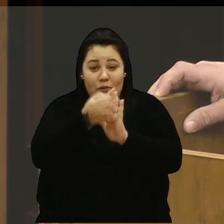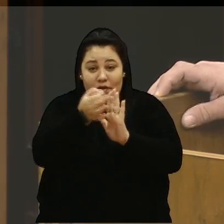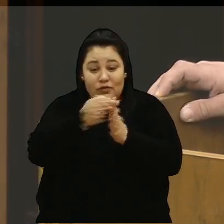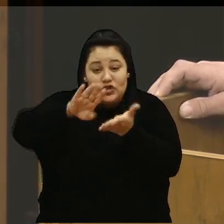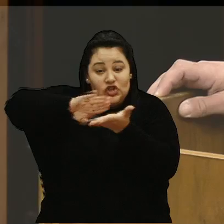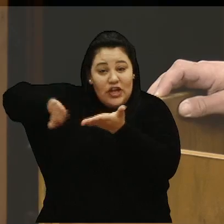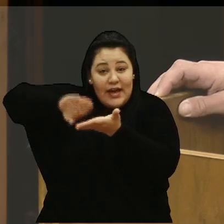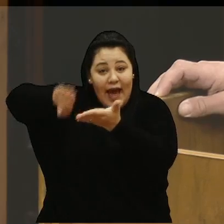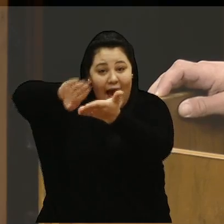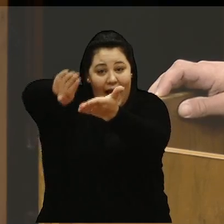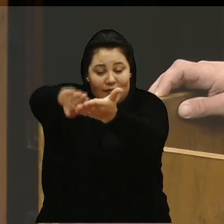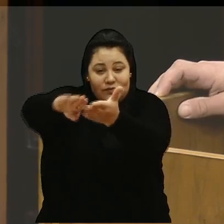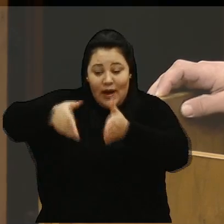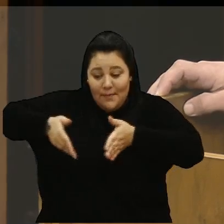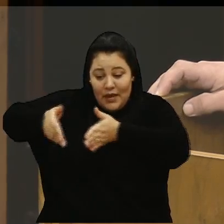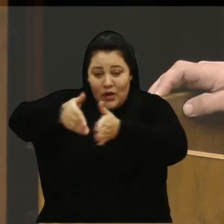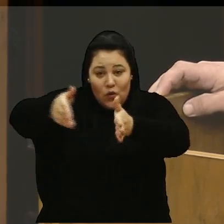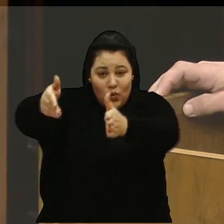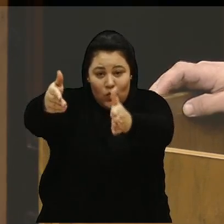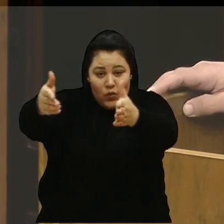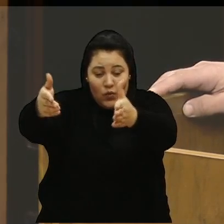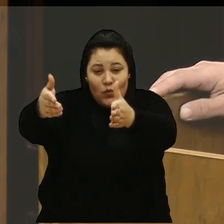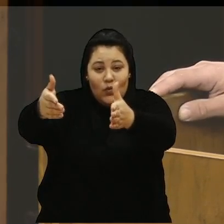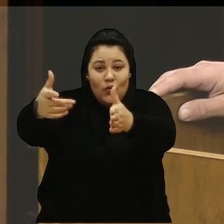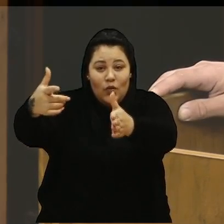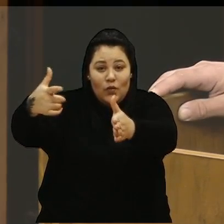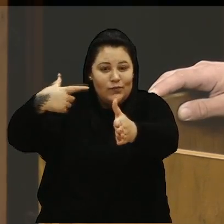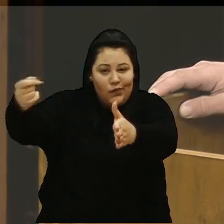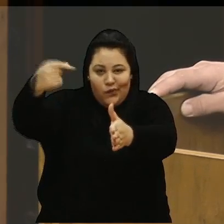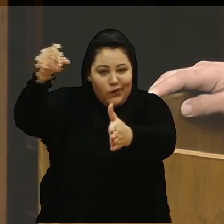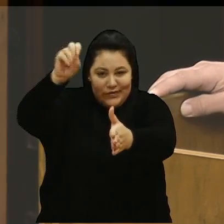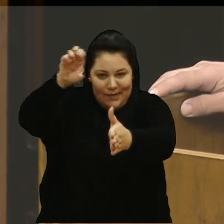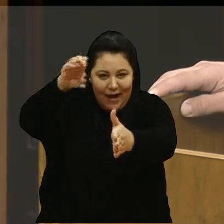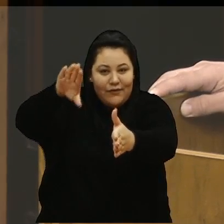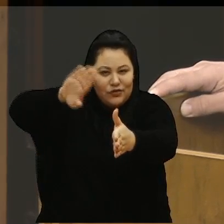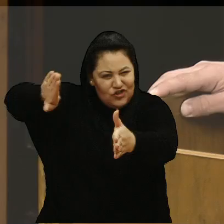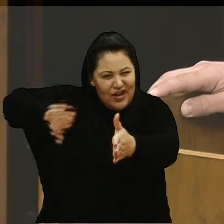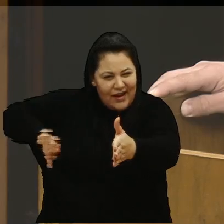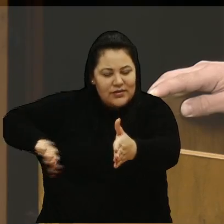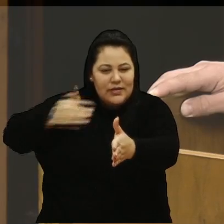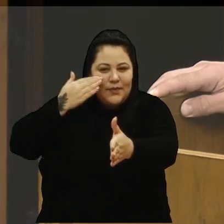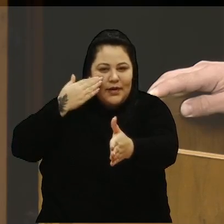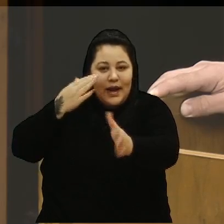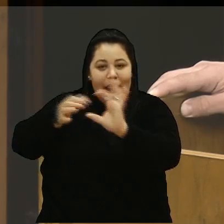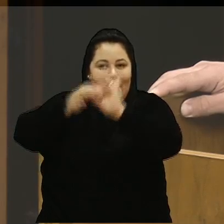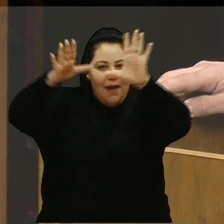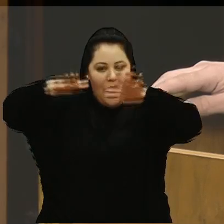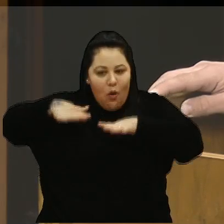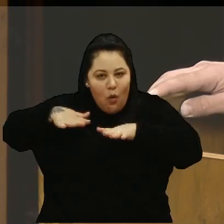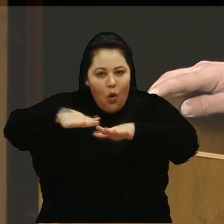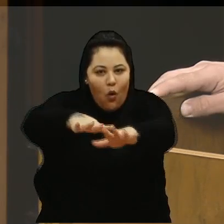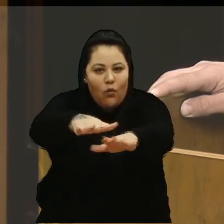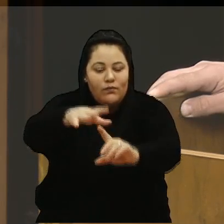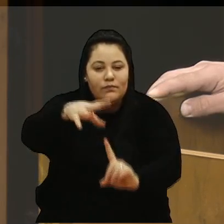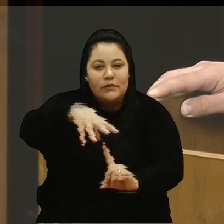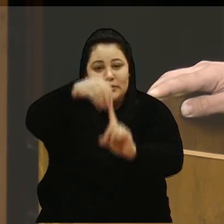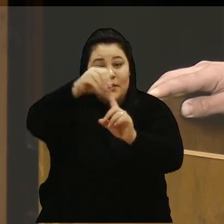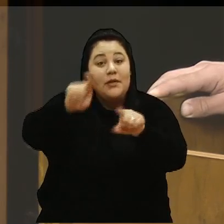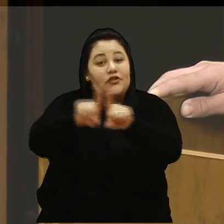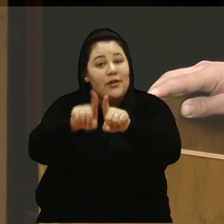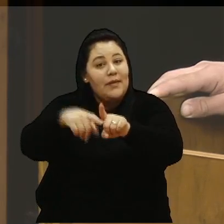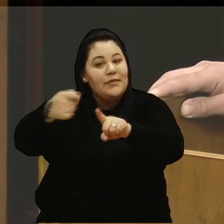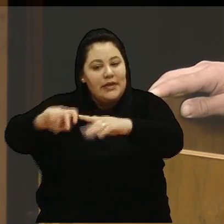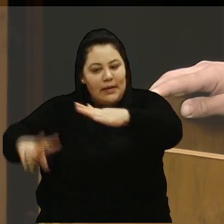semáforos da BR-116, obviamente com um planejamento, né, principalmente com passarelas para que os pedestres